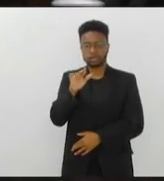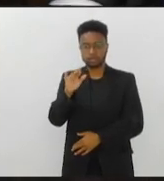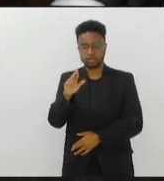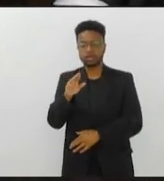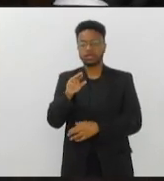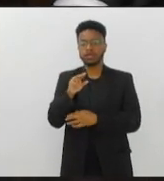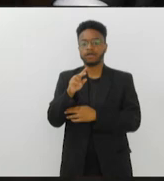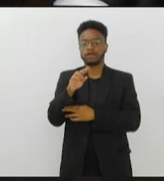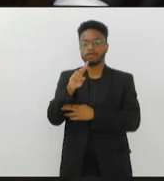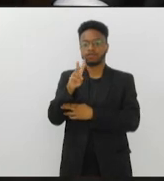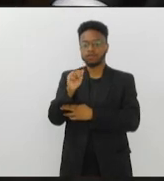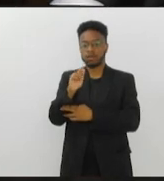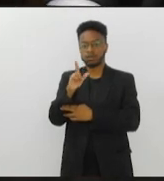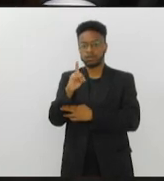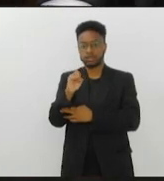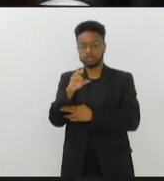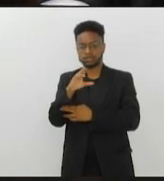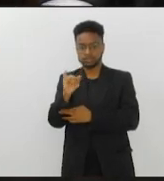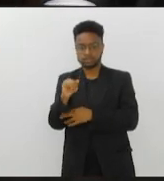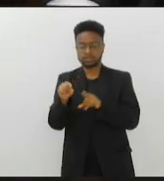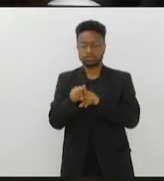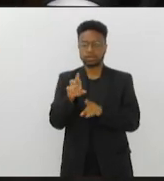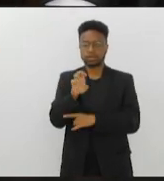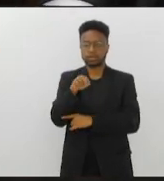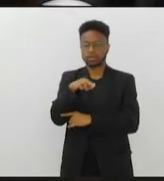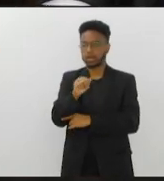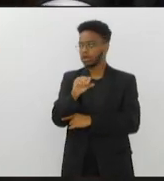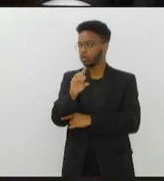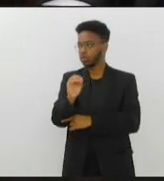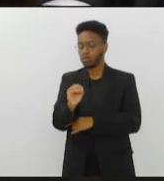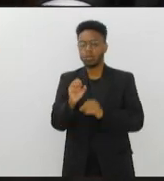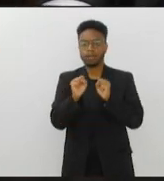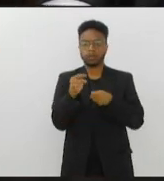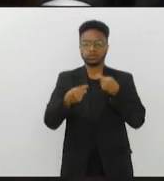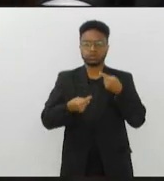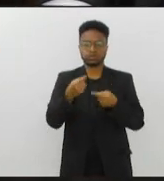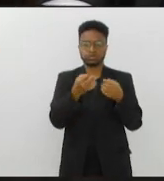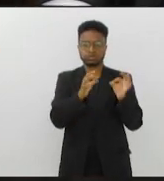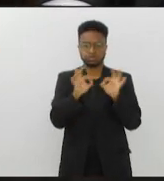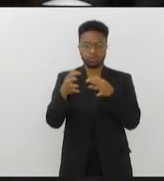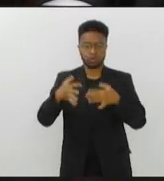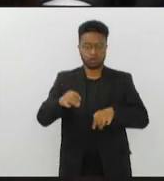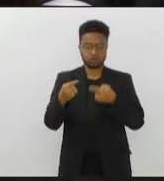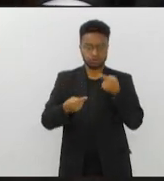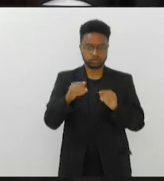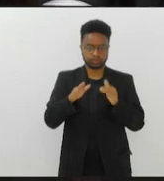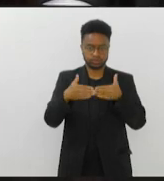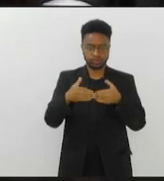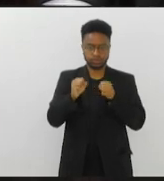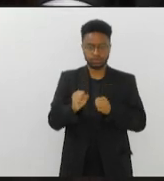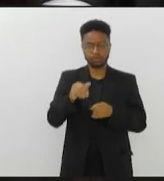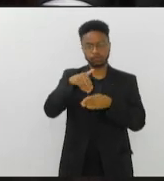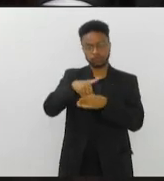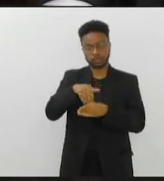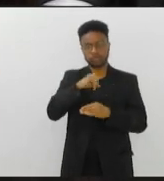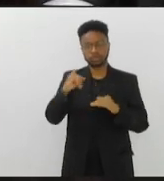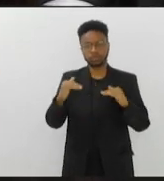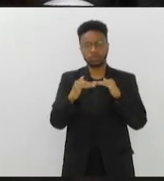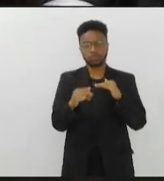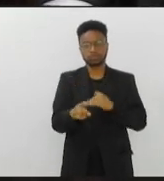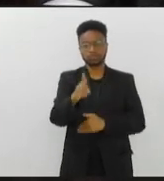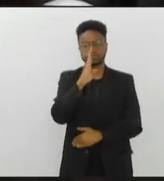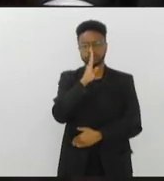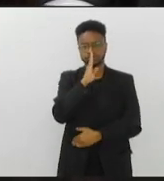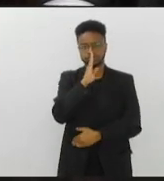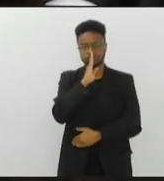Saúde e Renato Miranda, em discussão. Não havendo quem queira discutir, encerrada a discussão. Em votação, senhores que aprovam, permaneçam